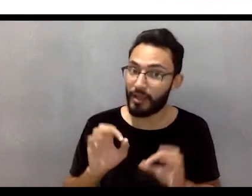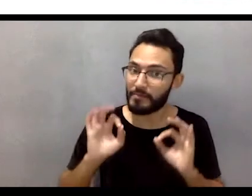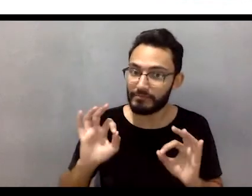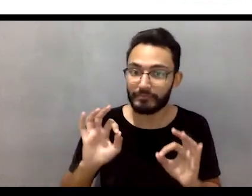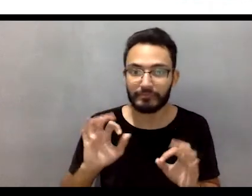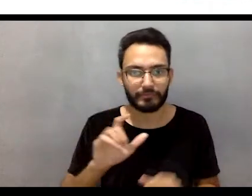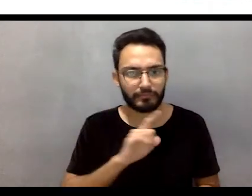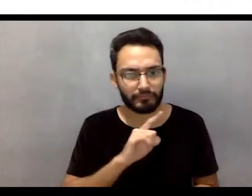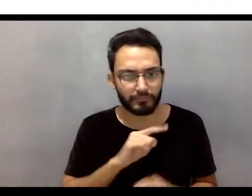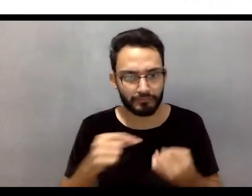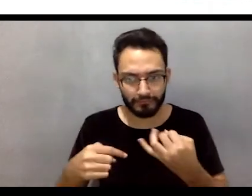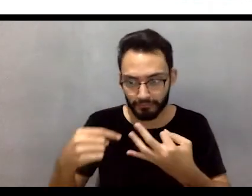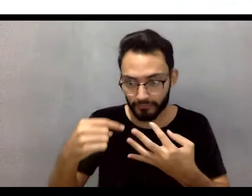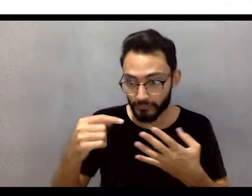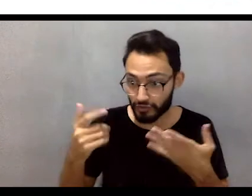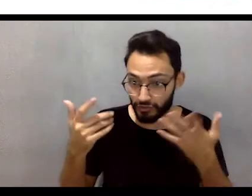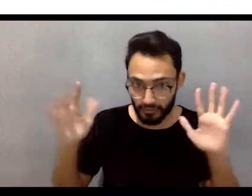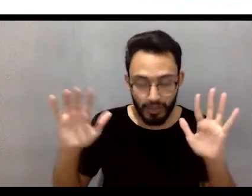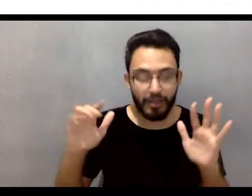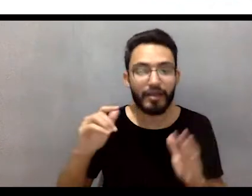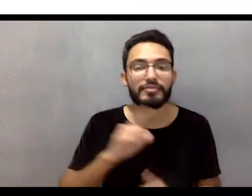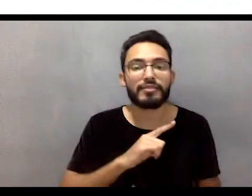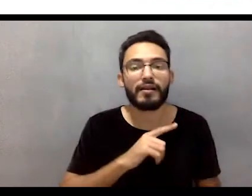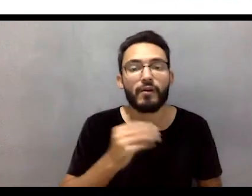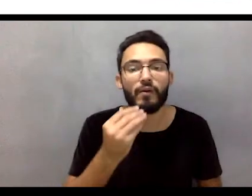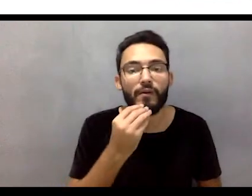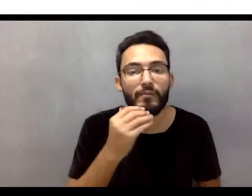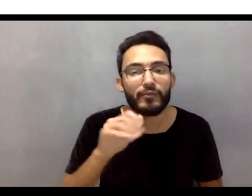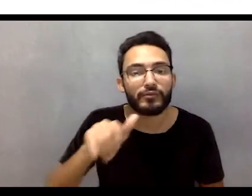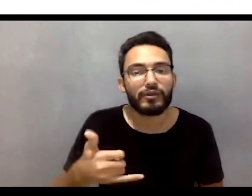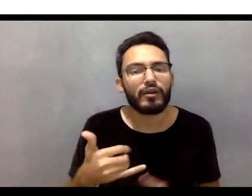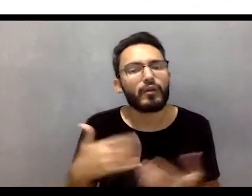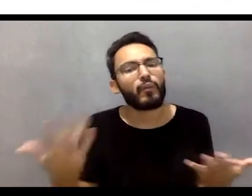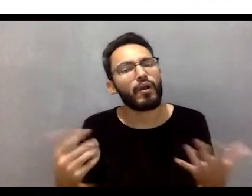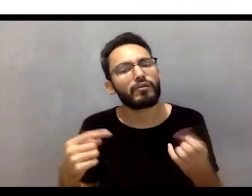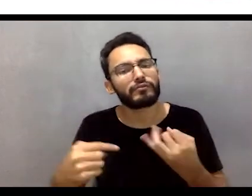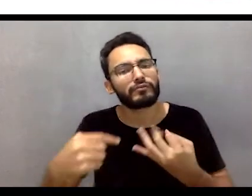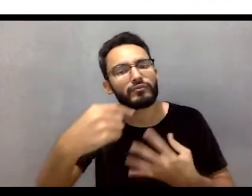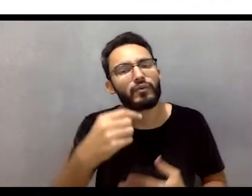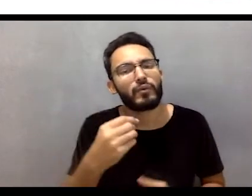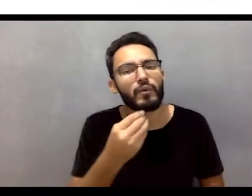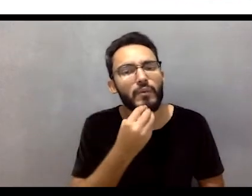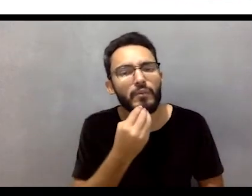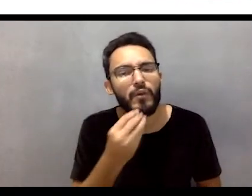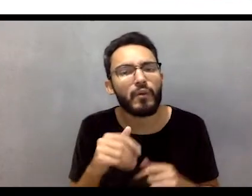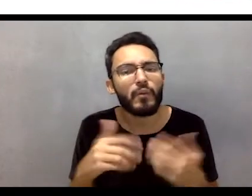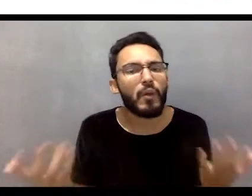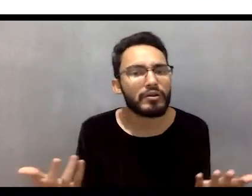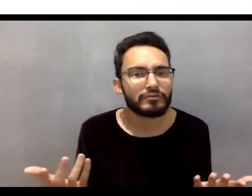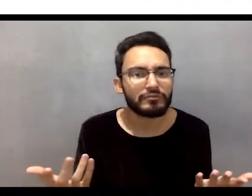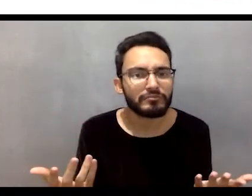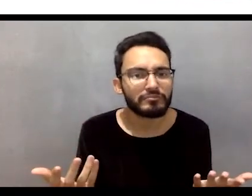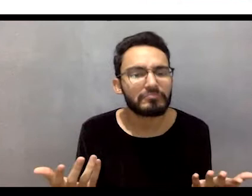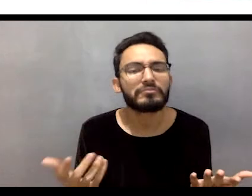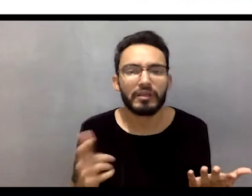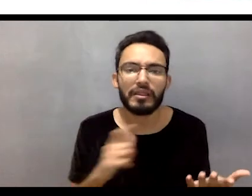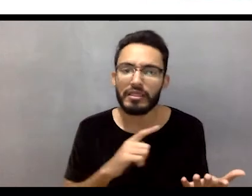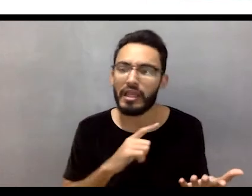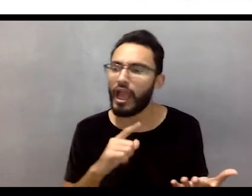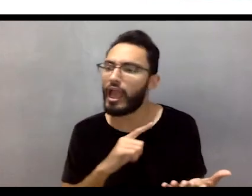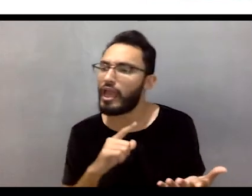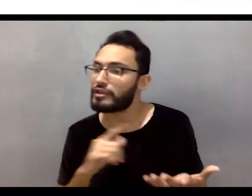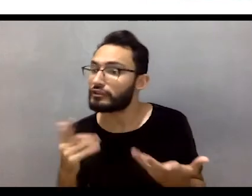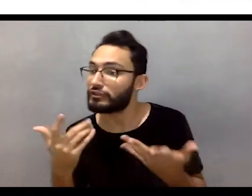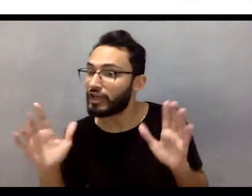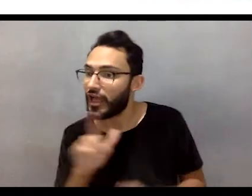Nisso, nós temos as oportunidades. Quais são as oportunidades? Quais são as oportunidades que